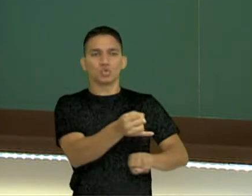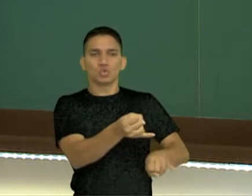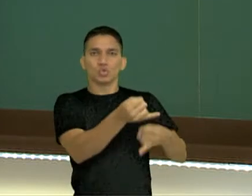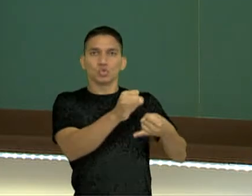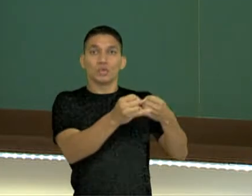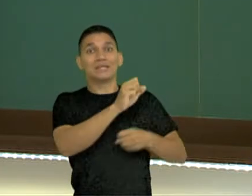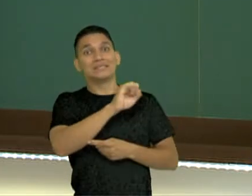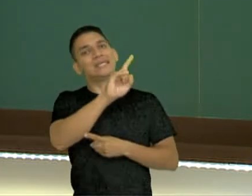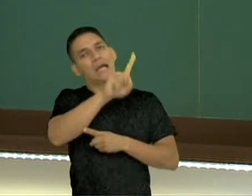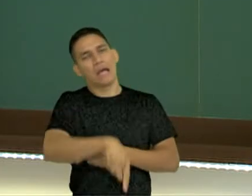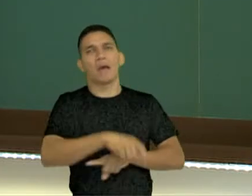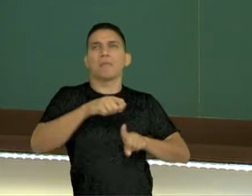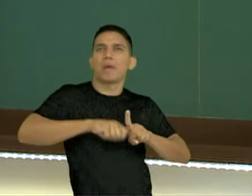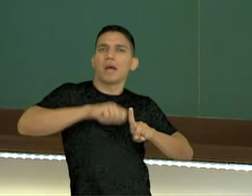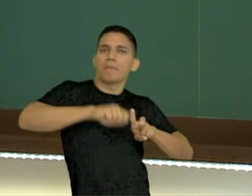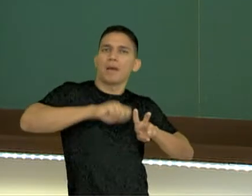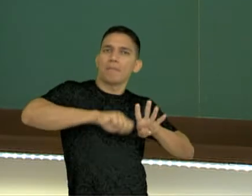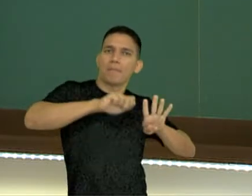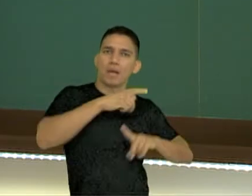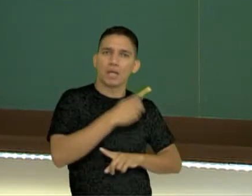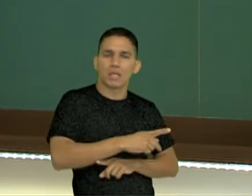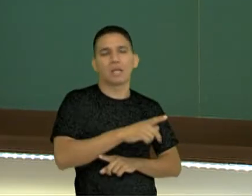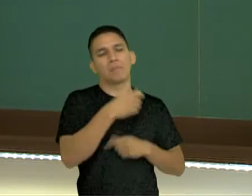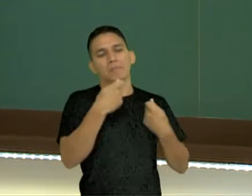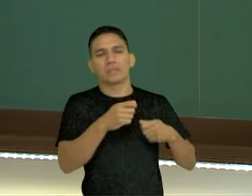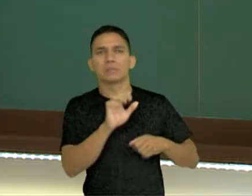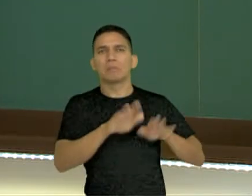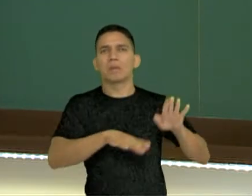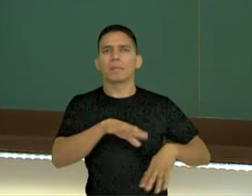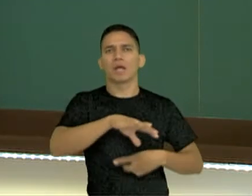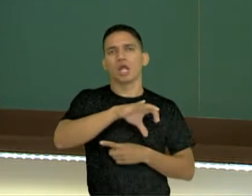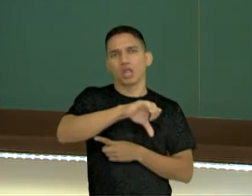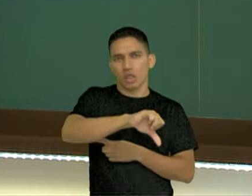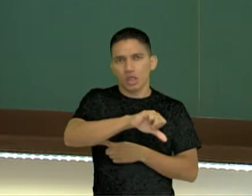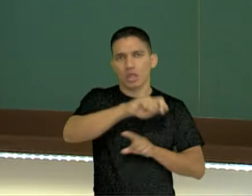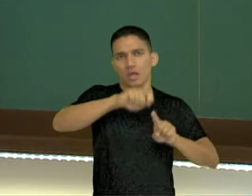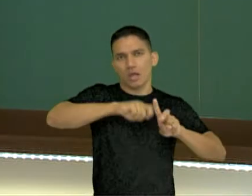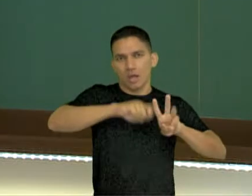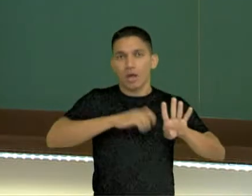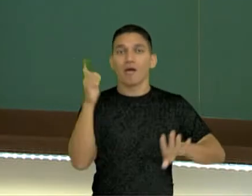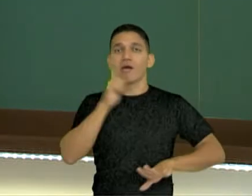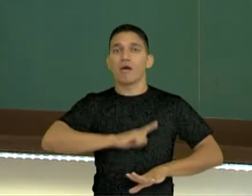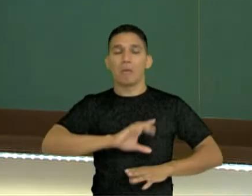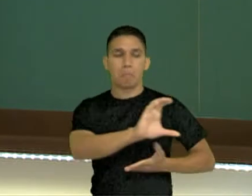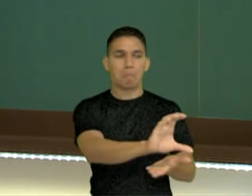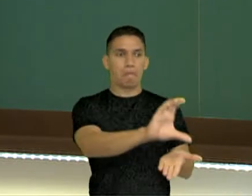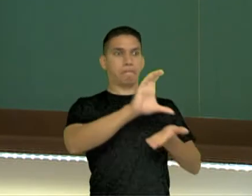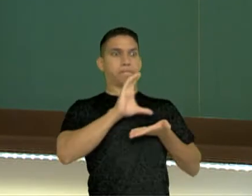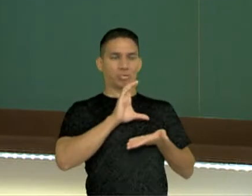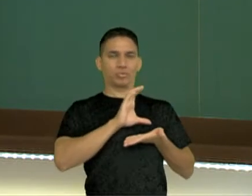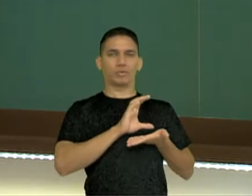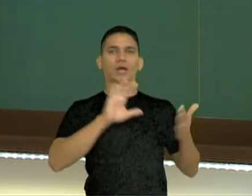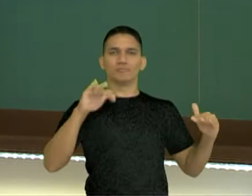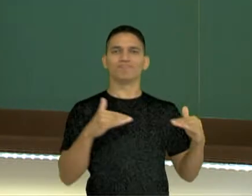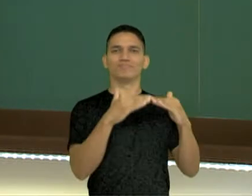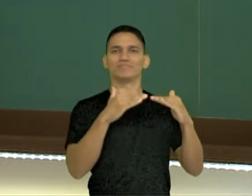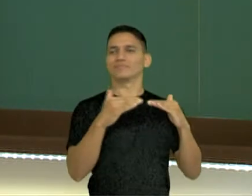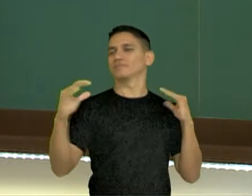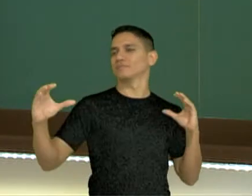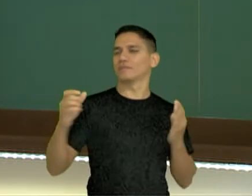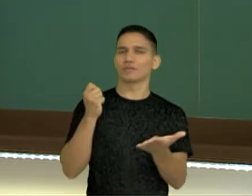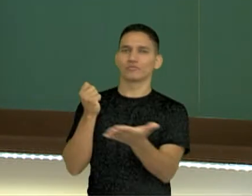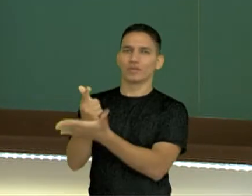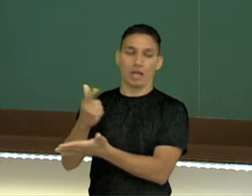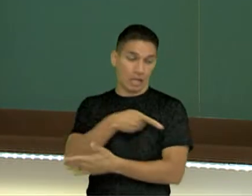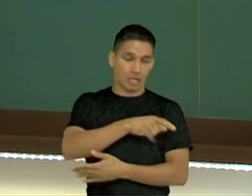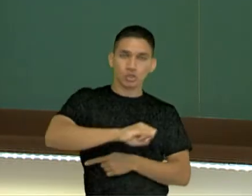mensal, né, o resultado dela, ela teria que deixar 9 meses para atingir esse valor que ela precisa de juro